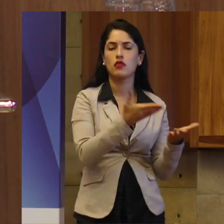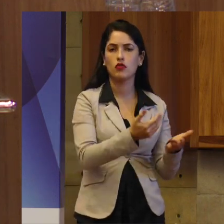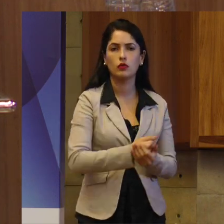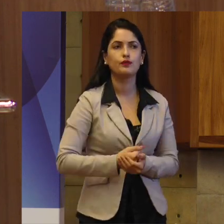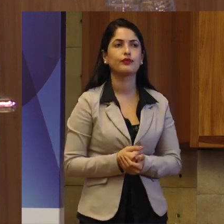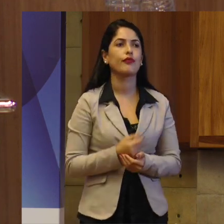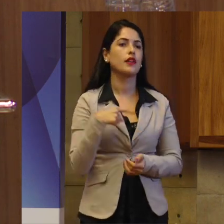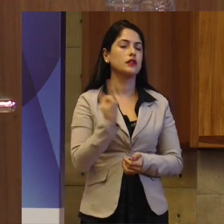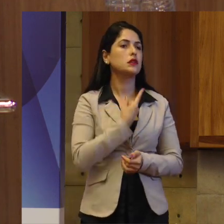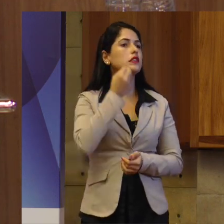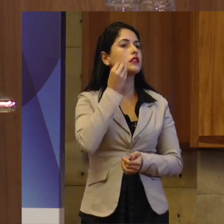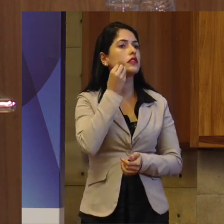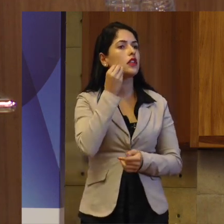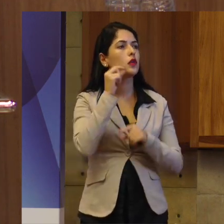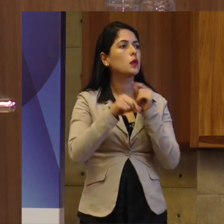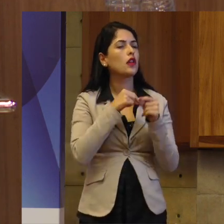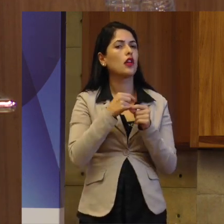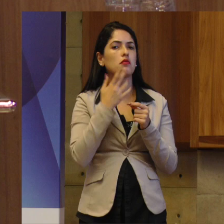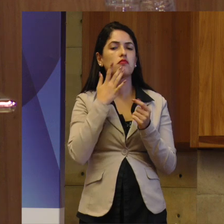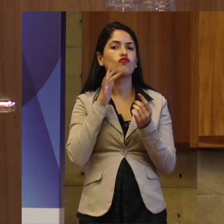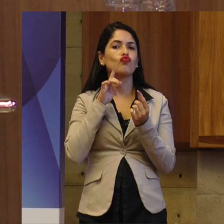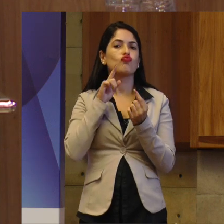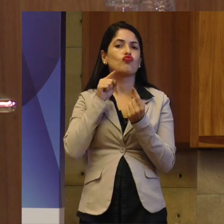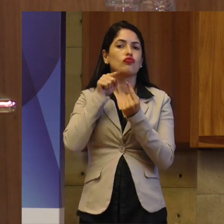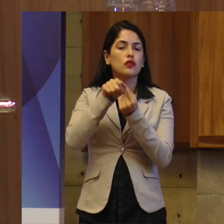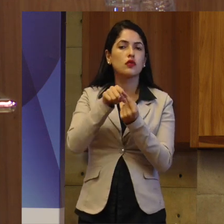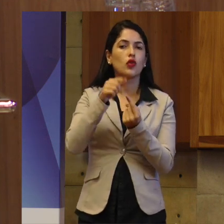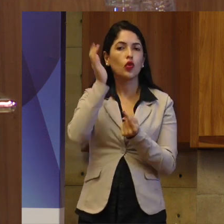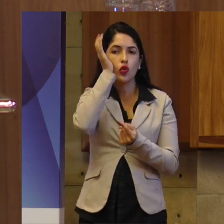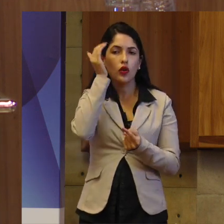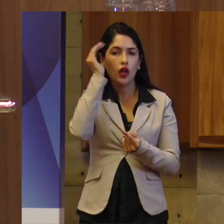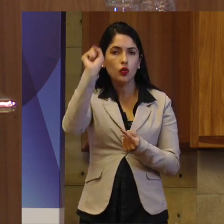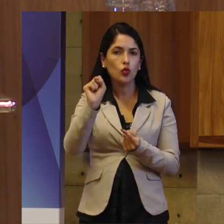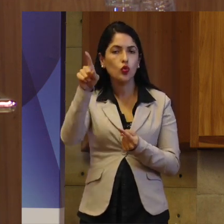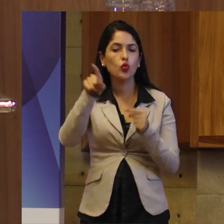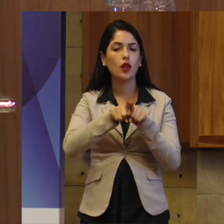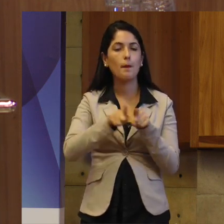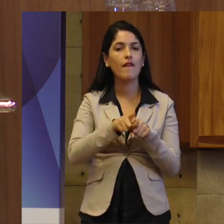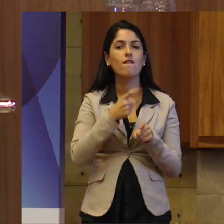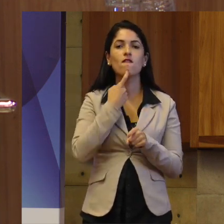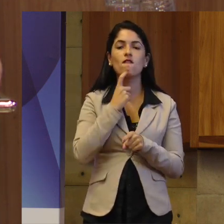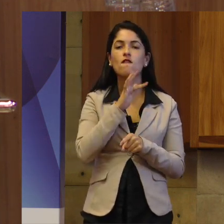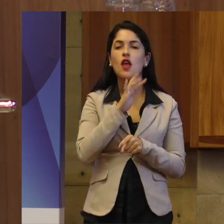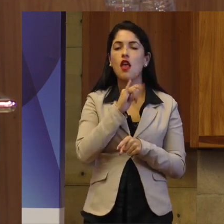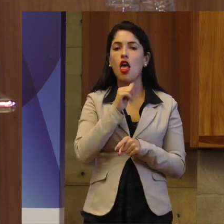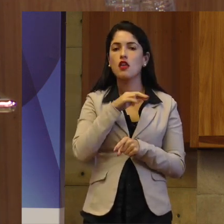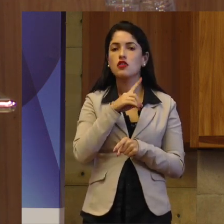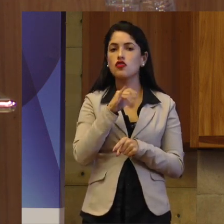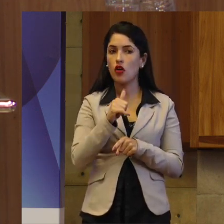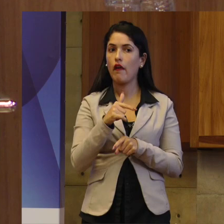Estamos retomando a aproximação com a Coreia do Sul. Com a Finlândia, nós temos uma agenda importante,